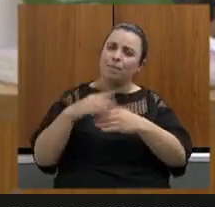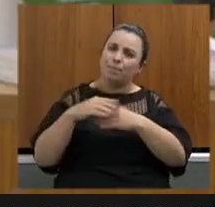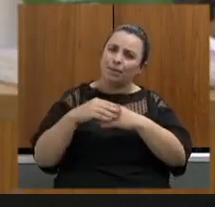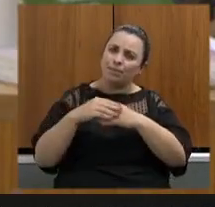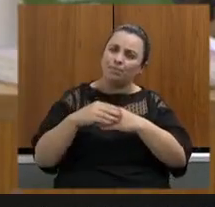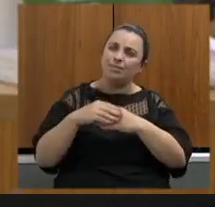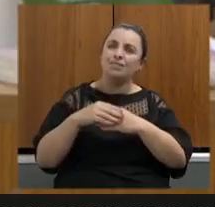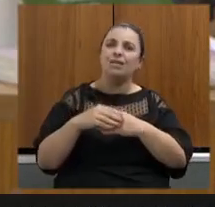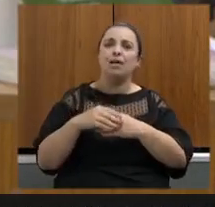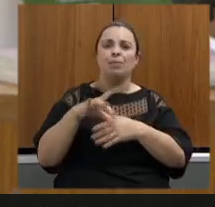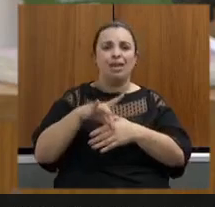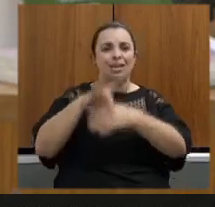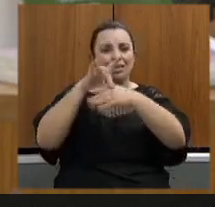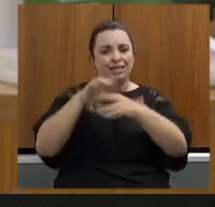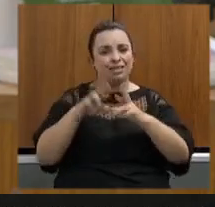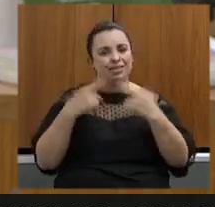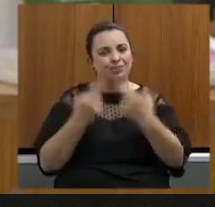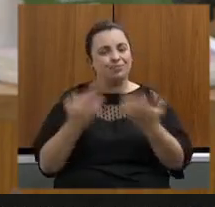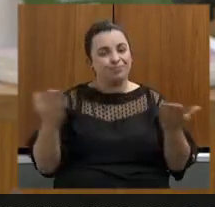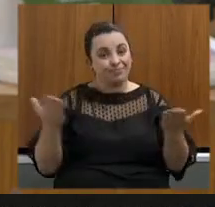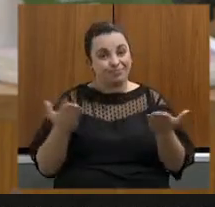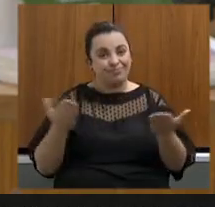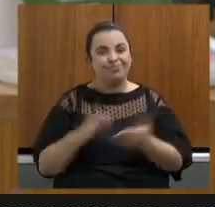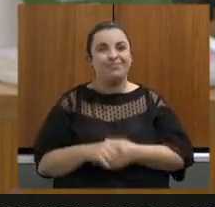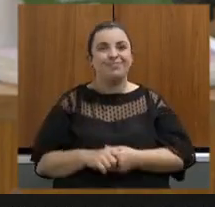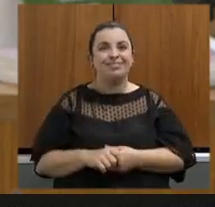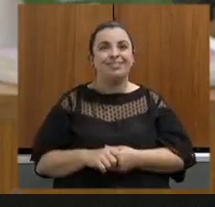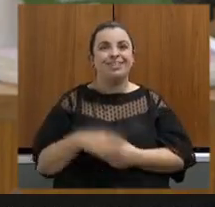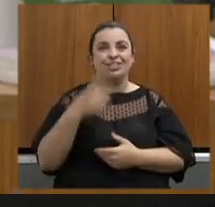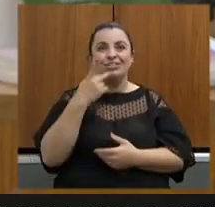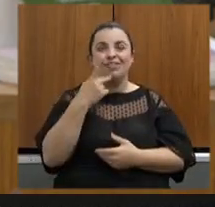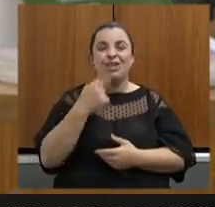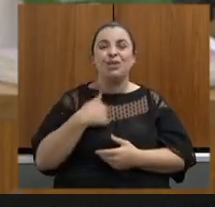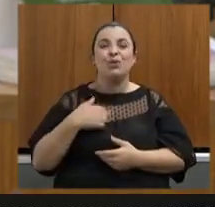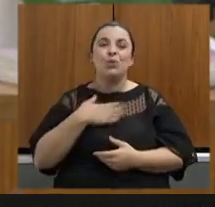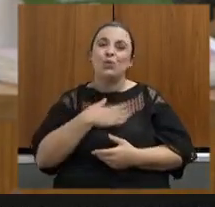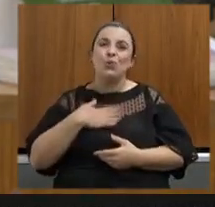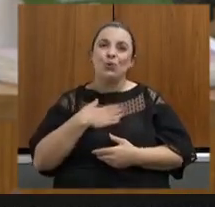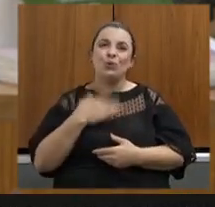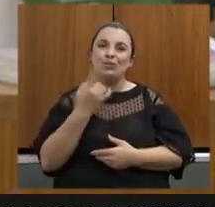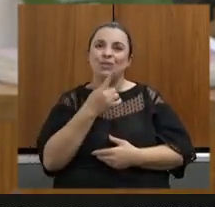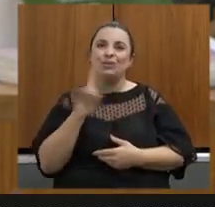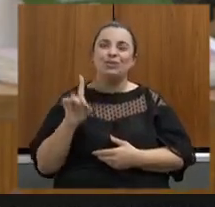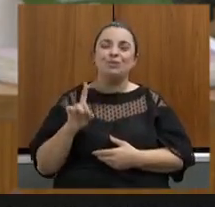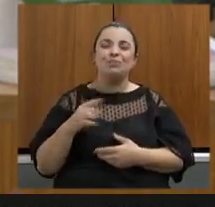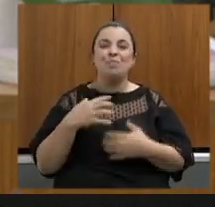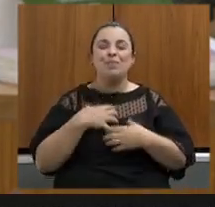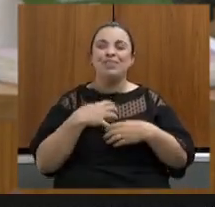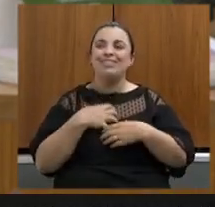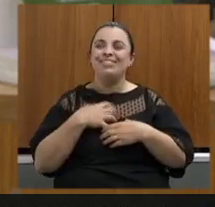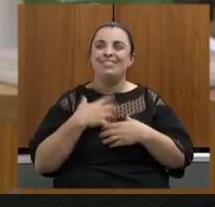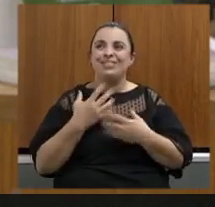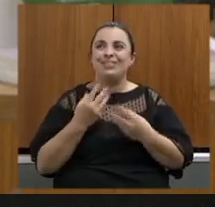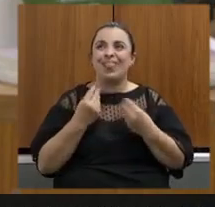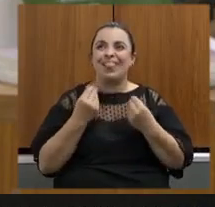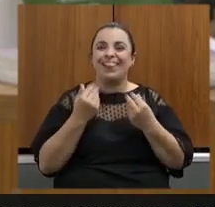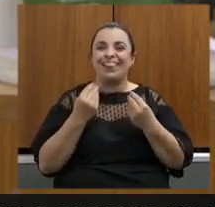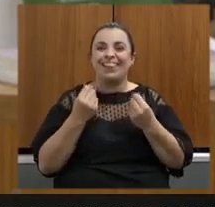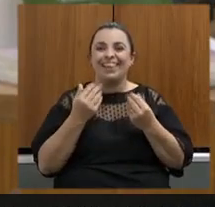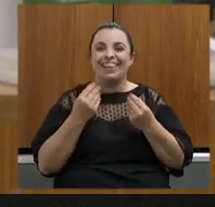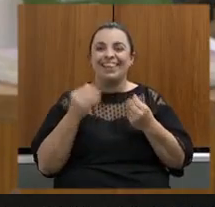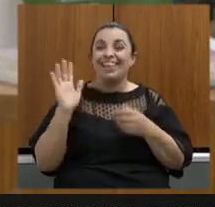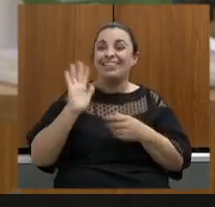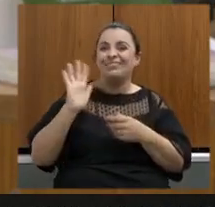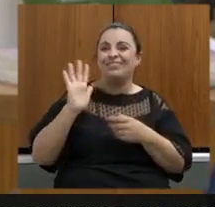né e dizer que eu agora estou gostando de ficar por último para sentir o gostinho da Despedida viu Presidente